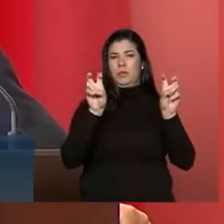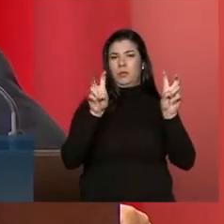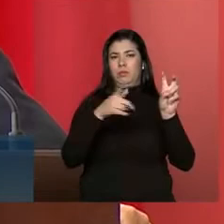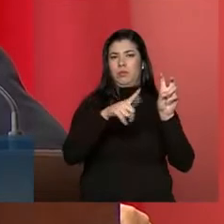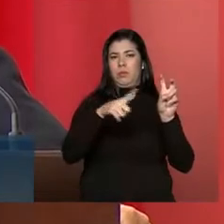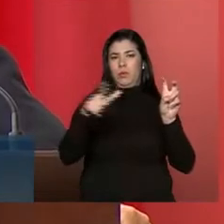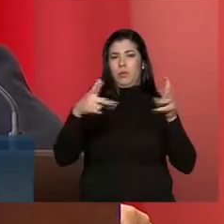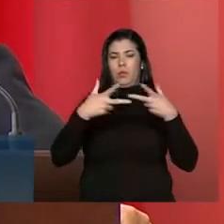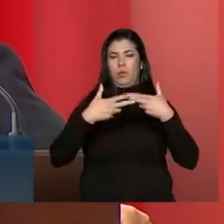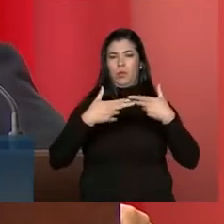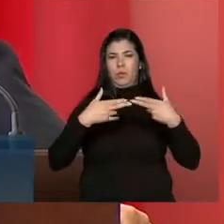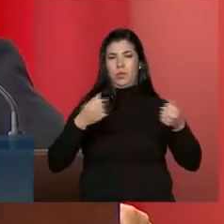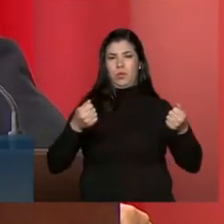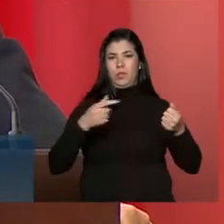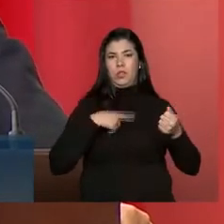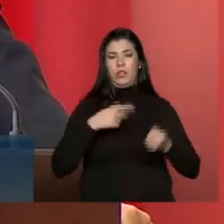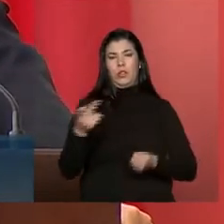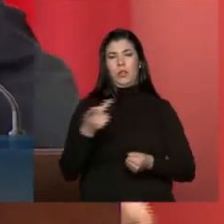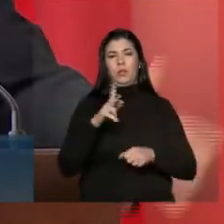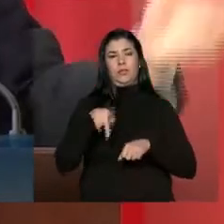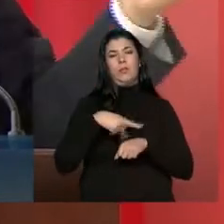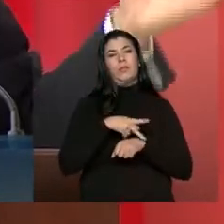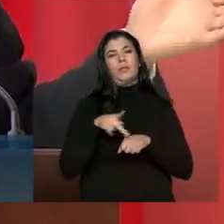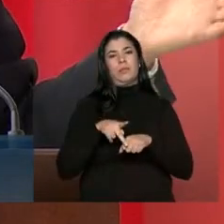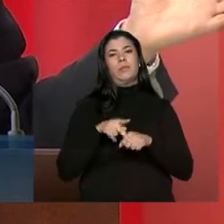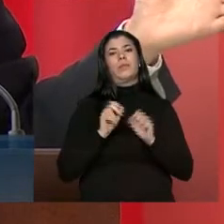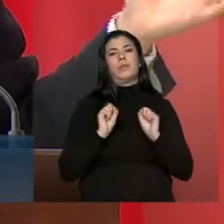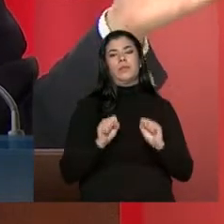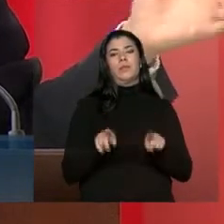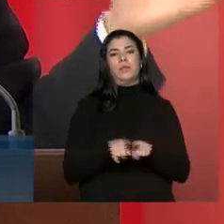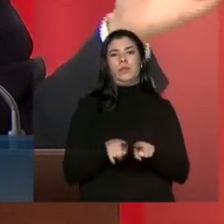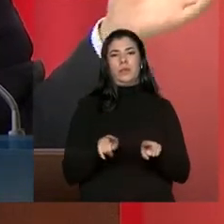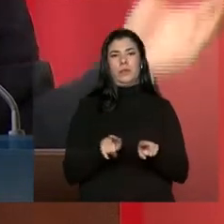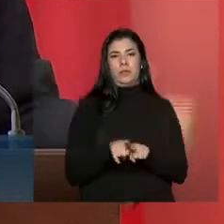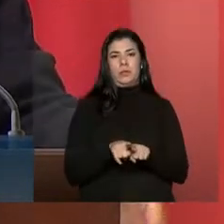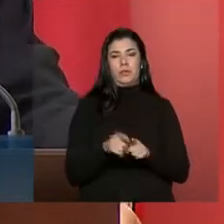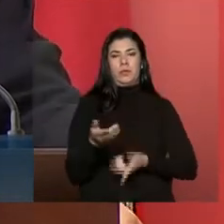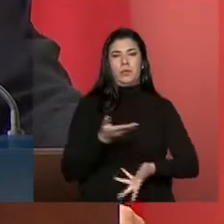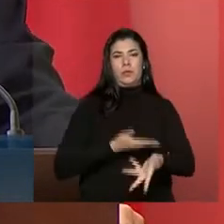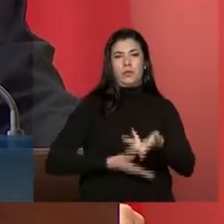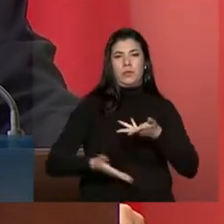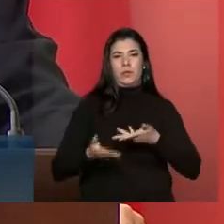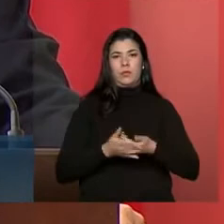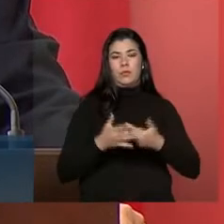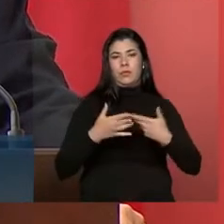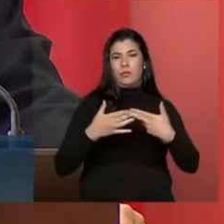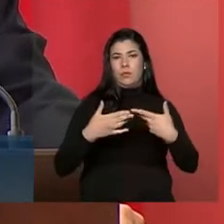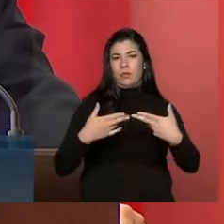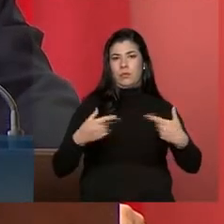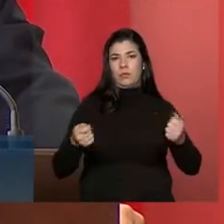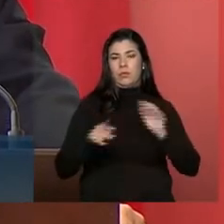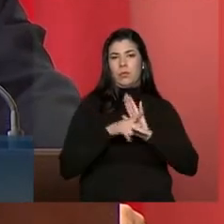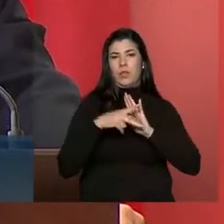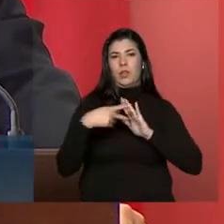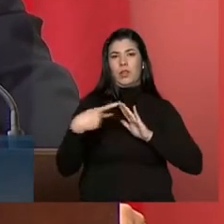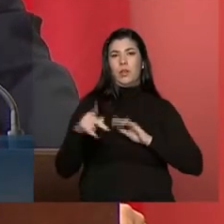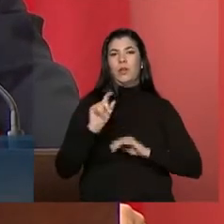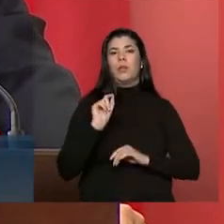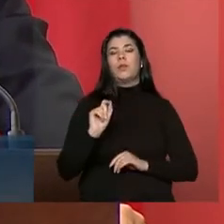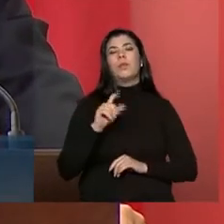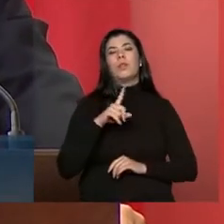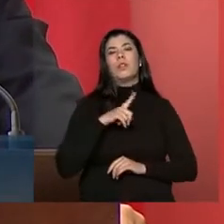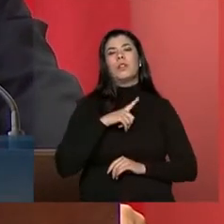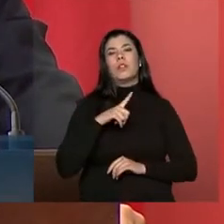outros assuntos multilaterais e em relação às questões cantantes